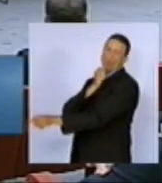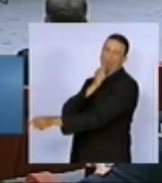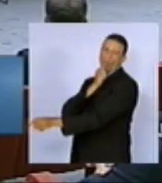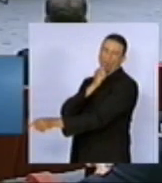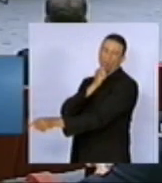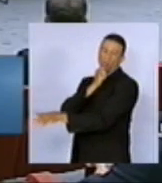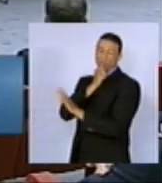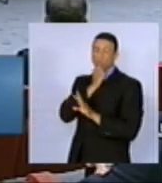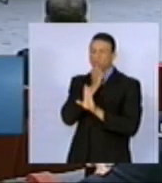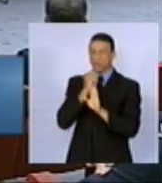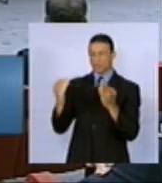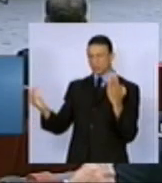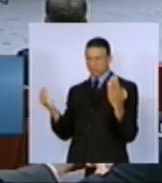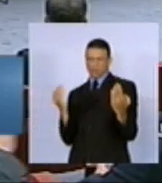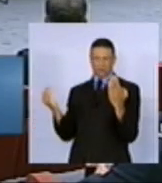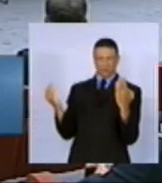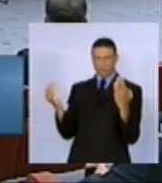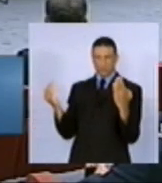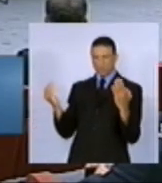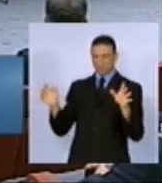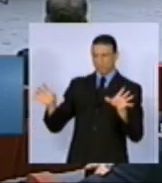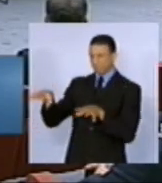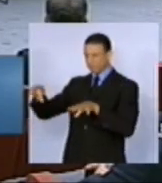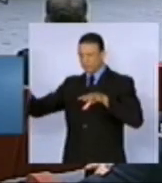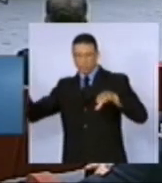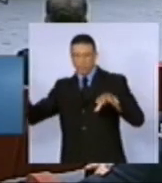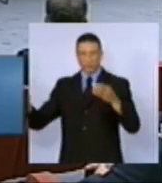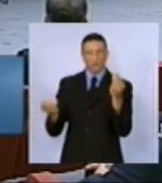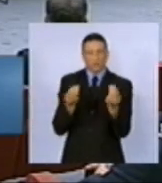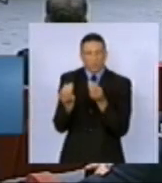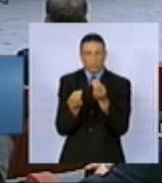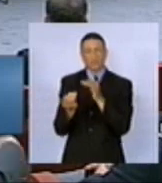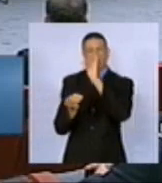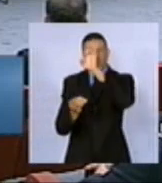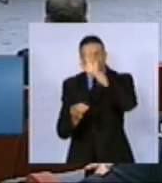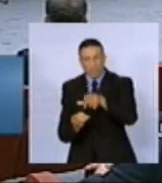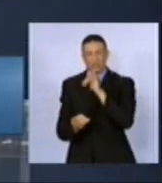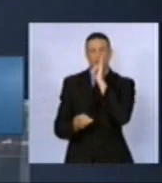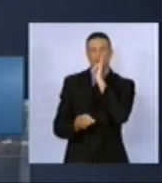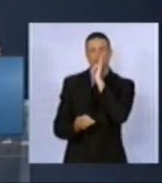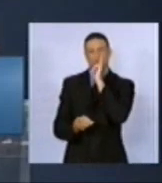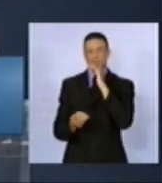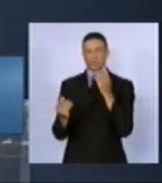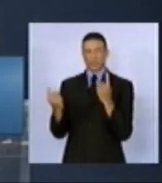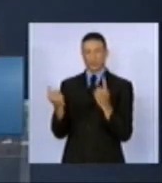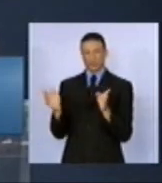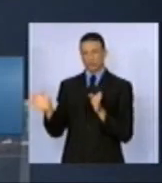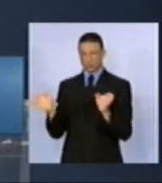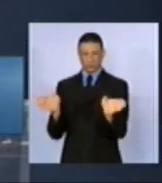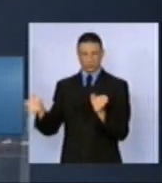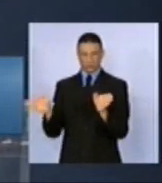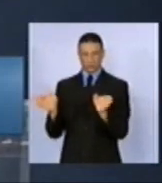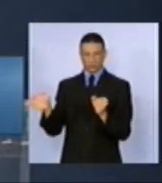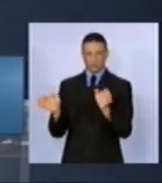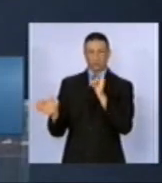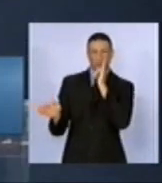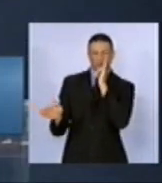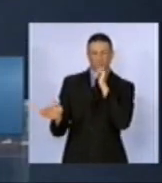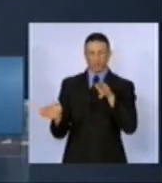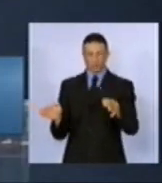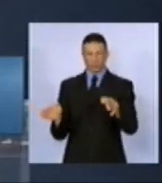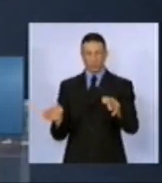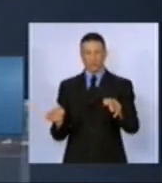questão do destruição do páo por fogo é duas dois sistemas a sistema de